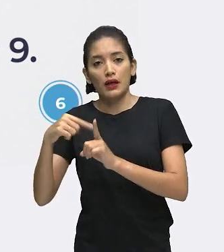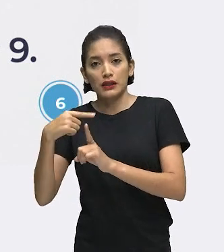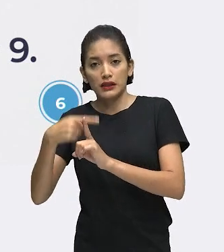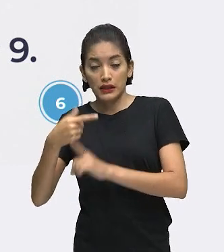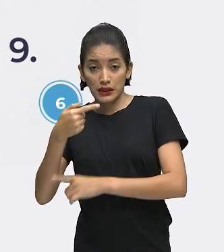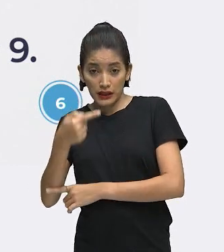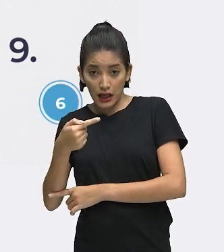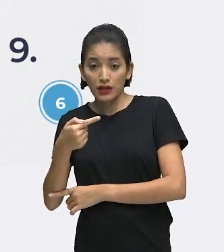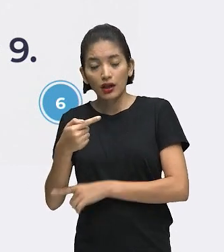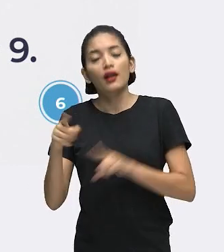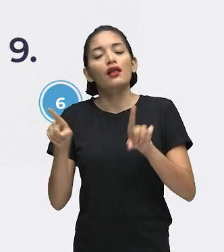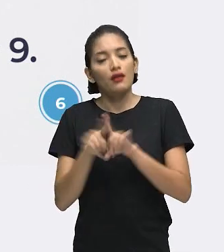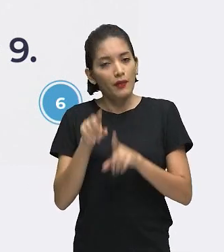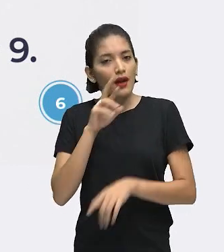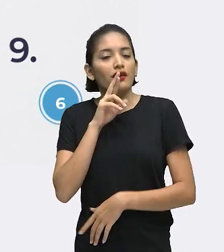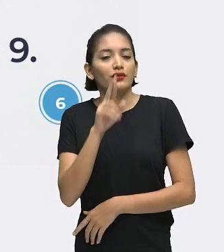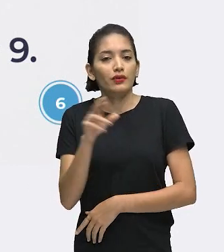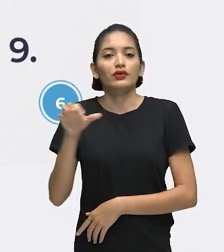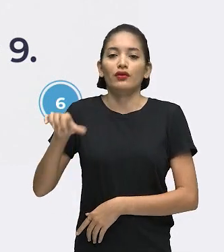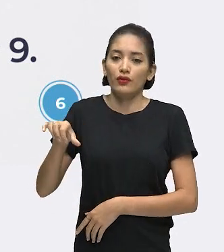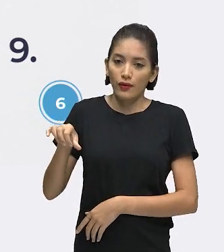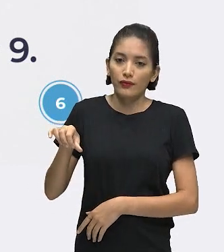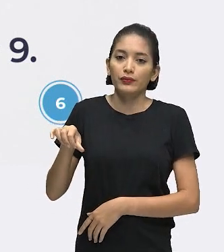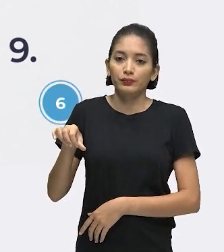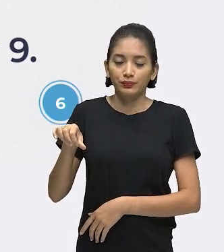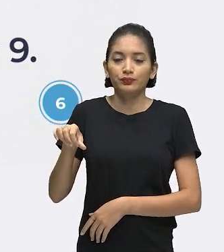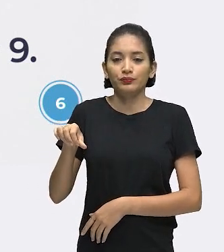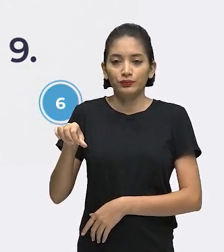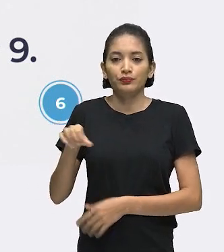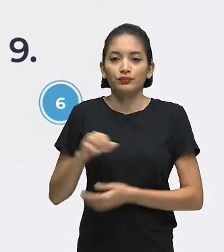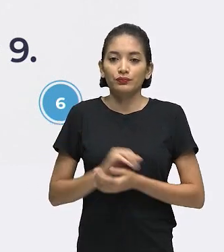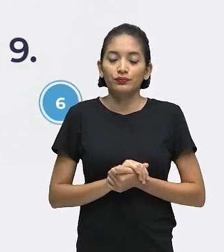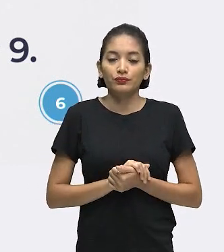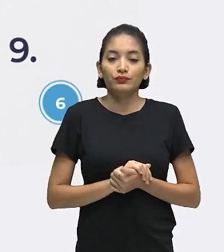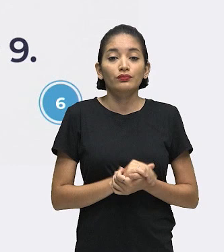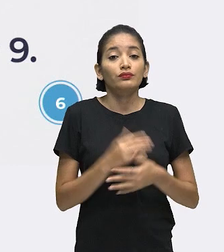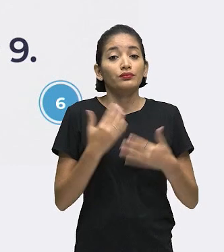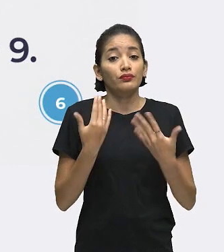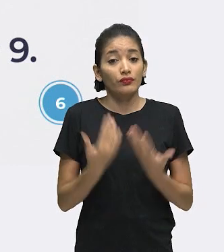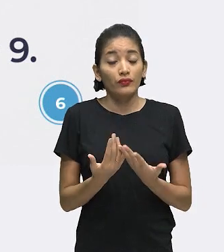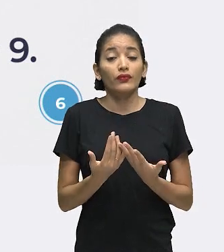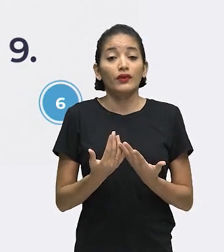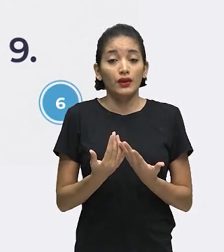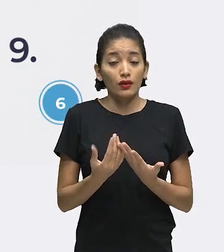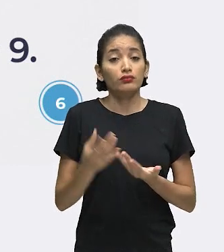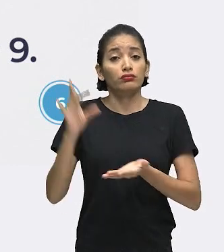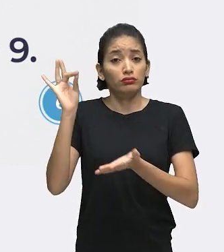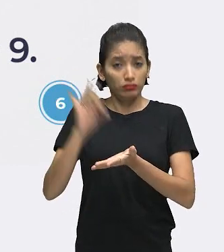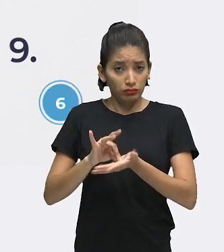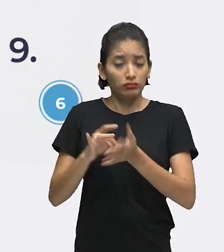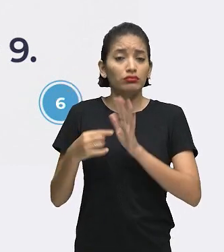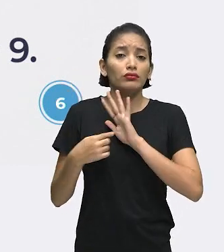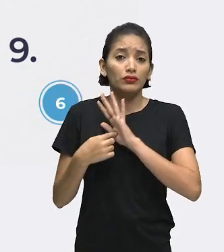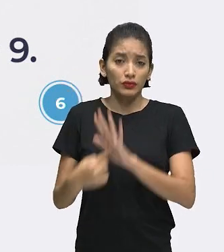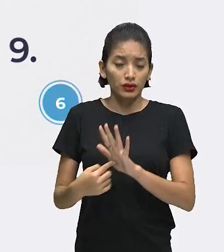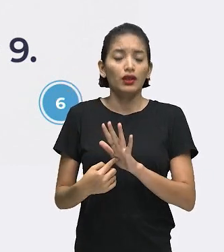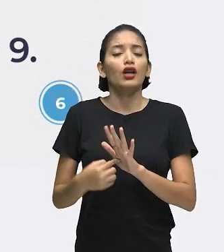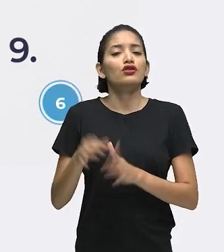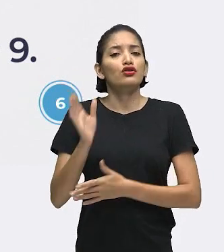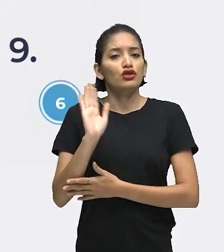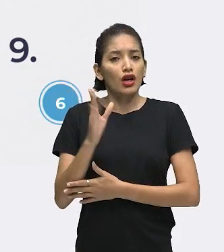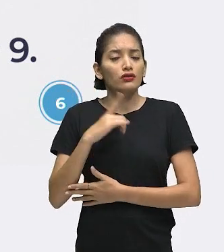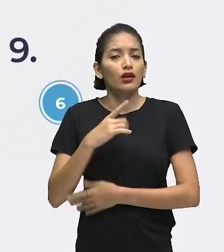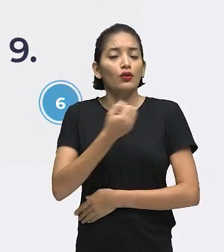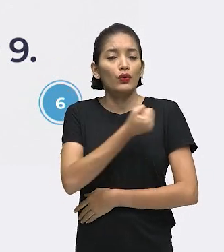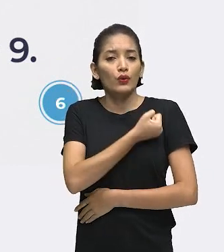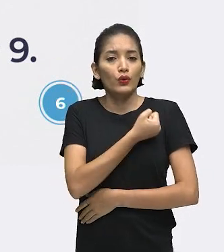resultado também vai ser 9. Ou seja, só confirmando que aqui nós temos um número